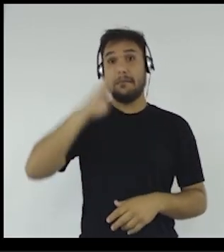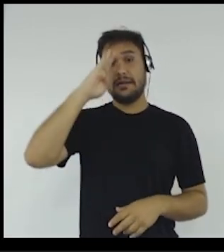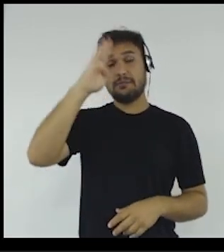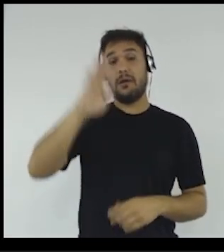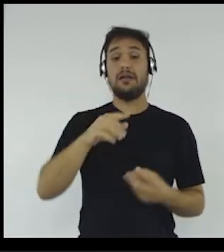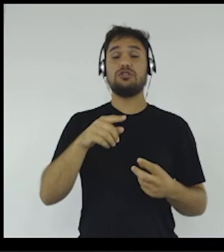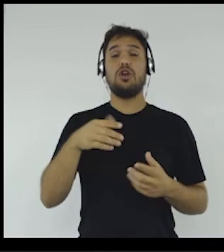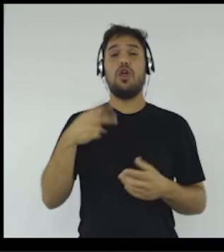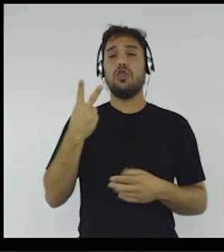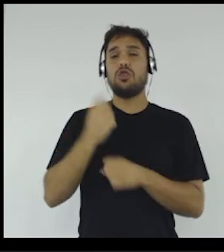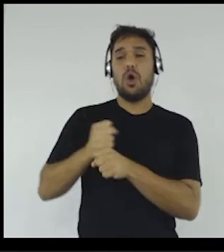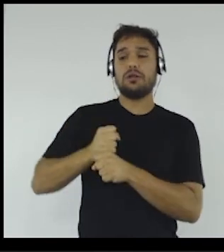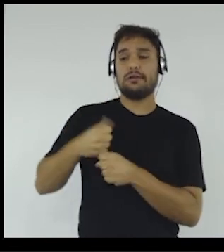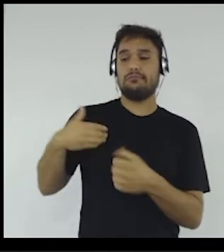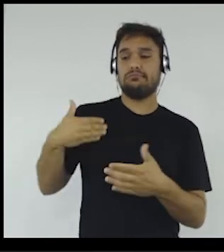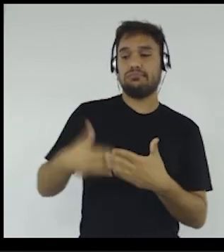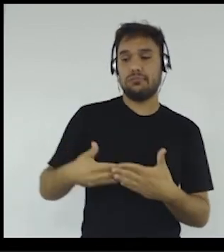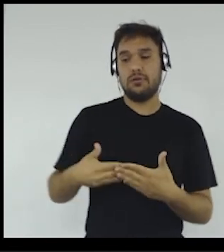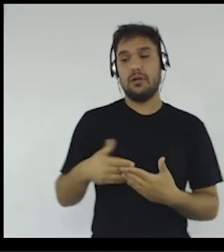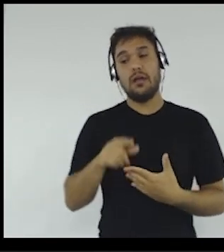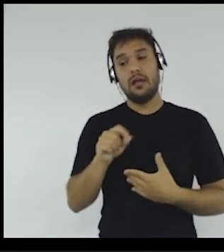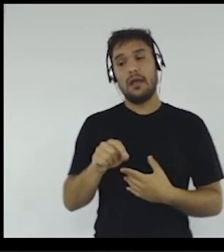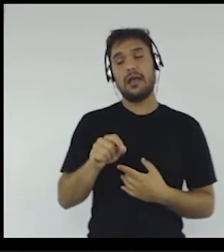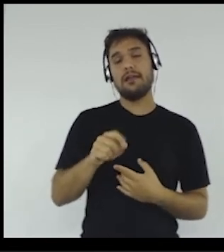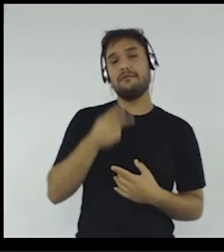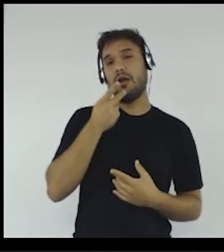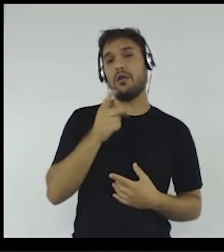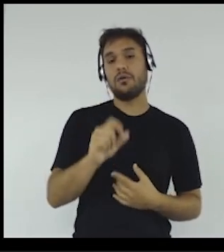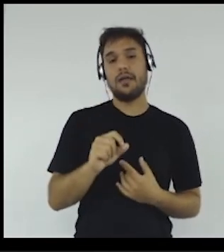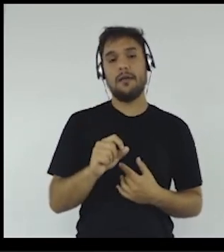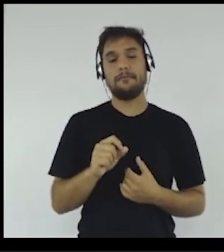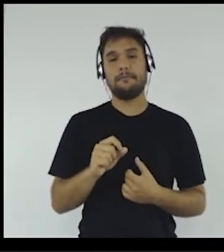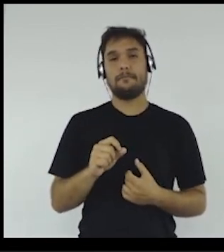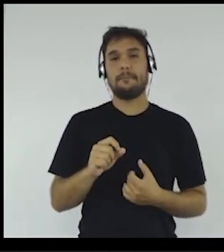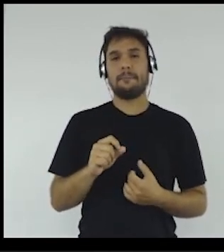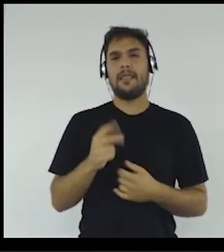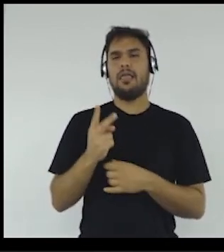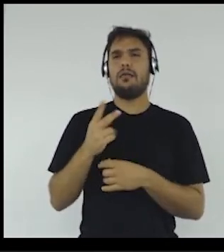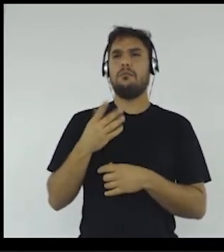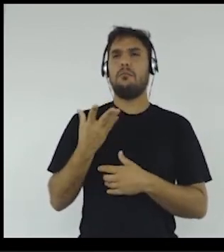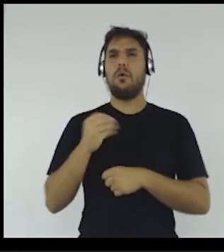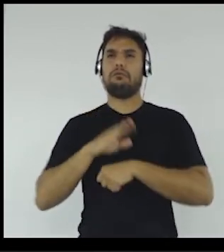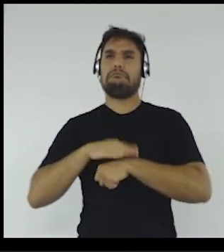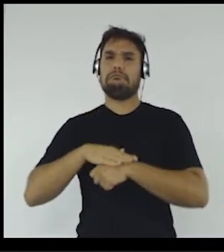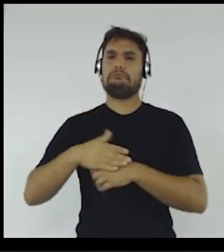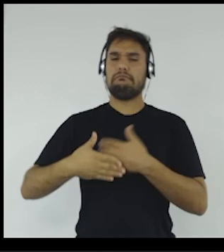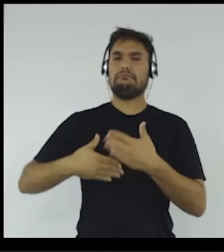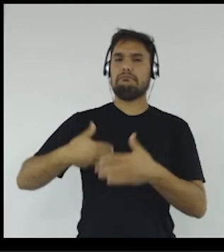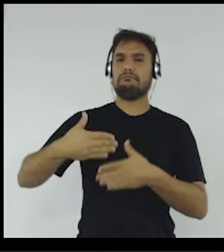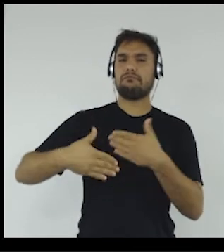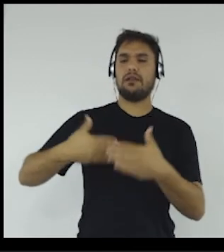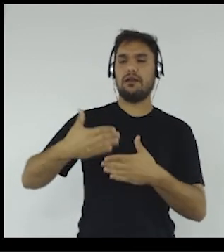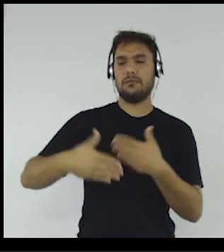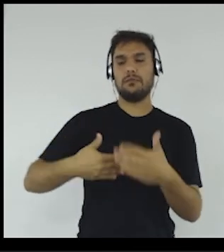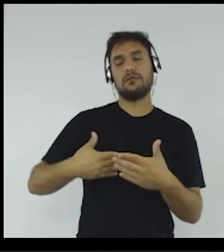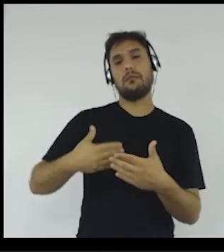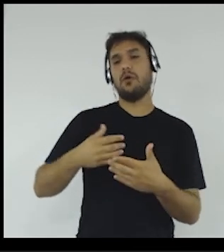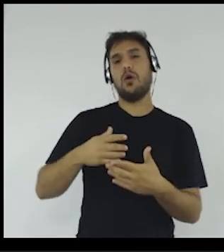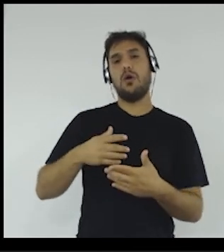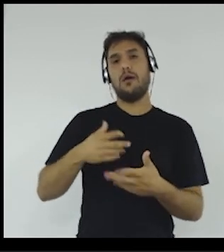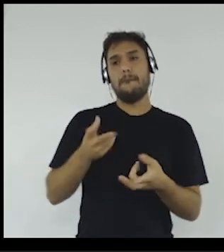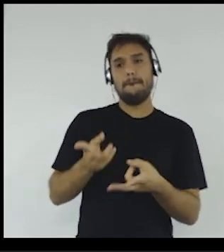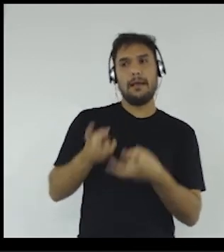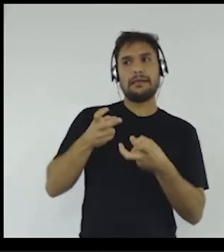2 últimos anos. Como ele diz que ele, durante muito tempo, décadas, nunca viu